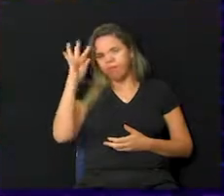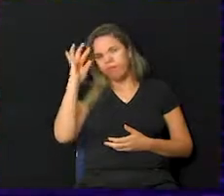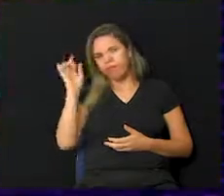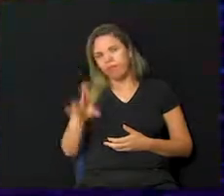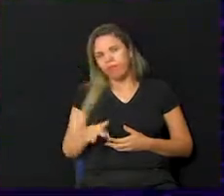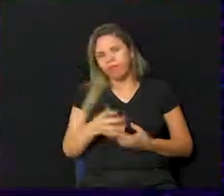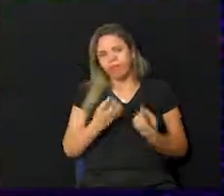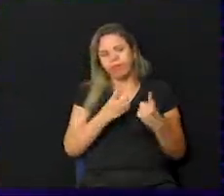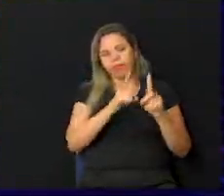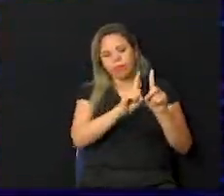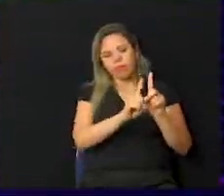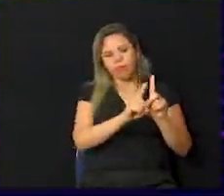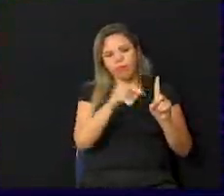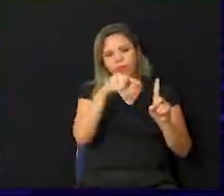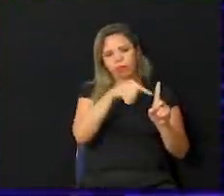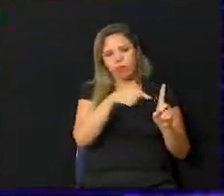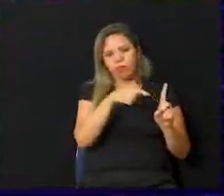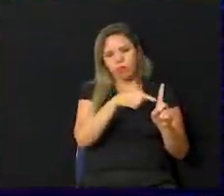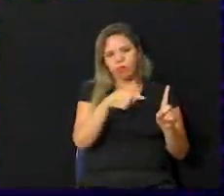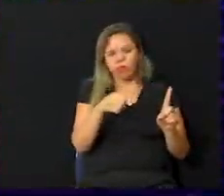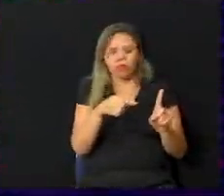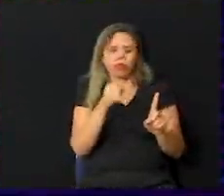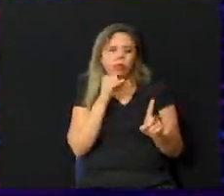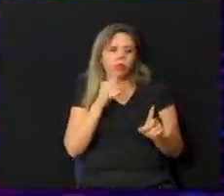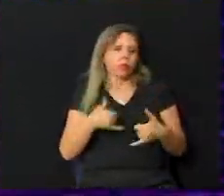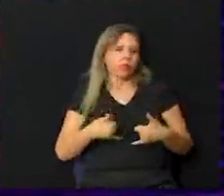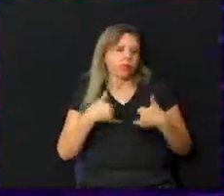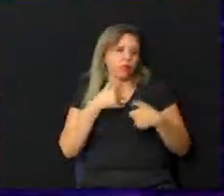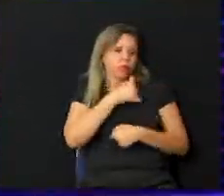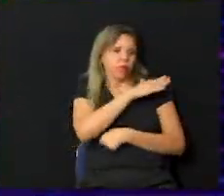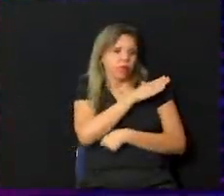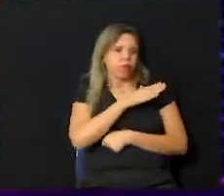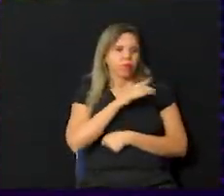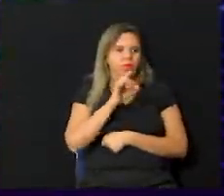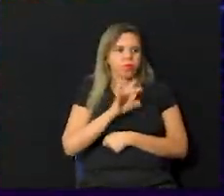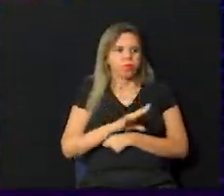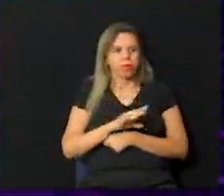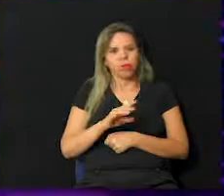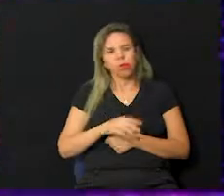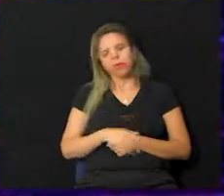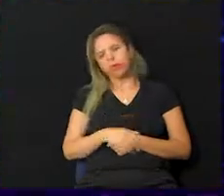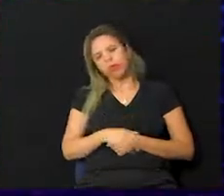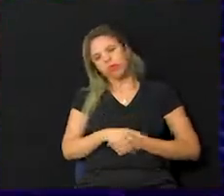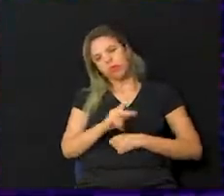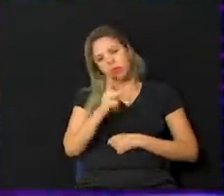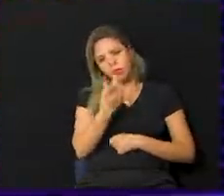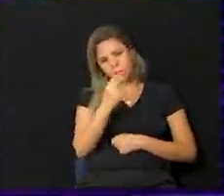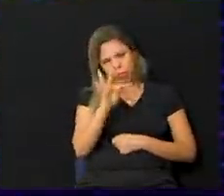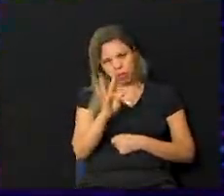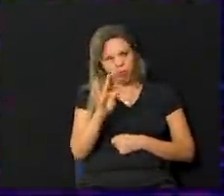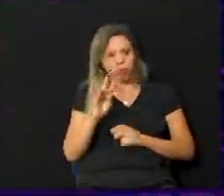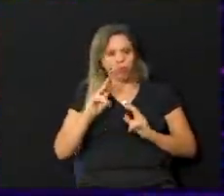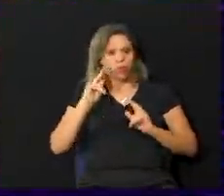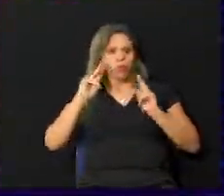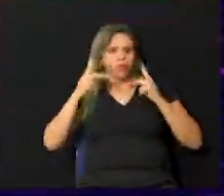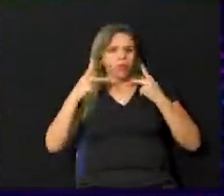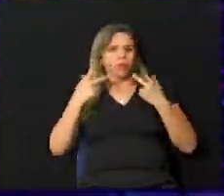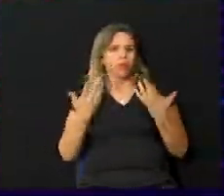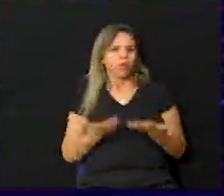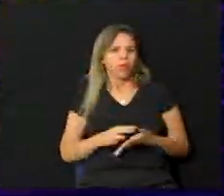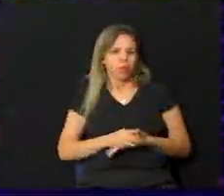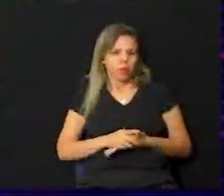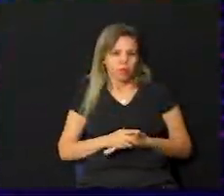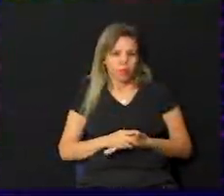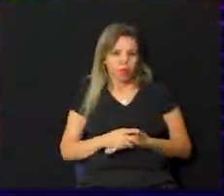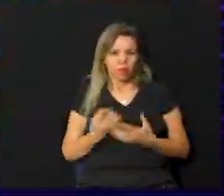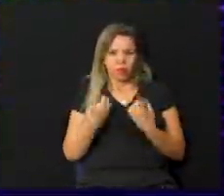que você imagina é um romance entre um Orgulho e Preconceito da vida, né? Um romance heterossexual. Mas quando a gente quer falar